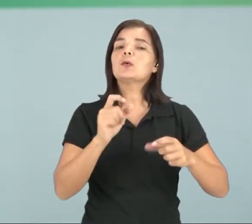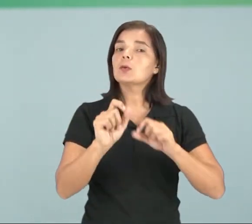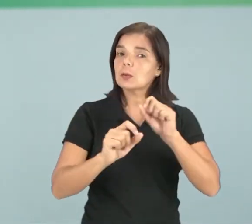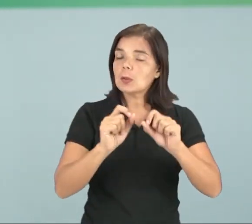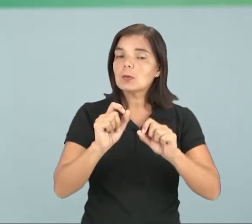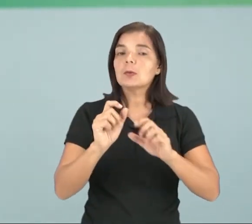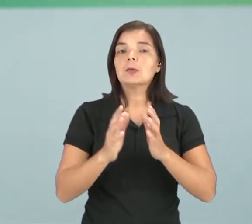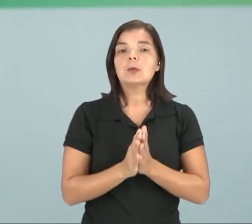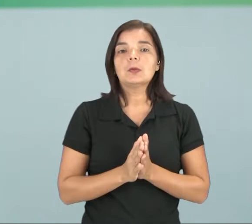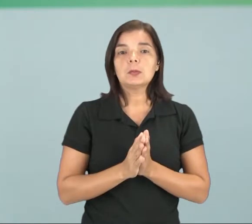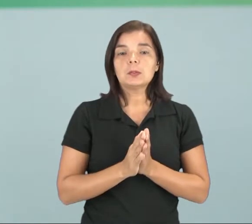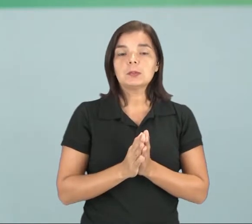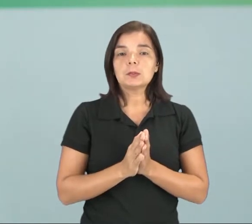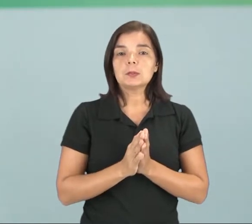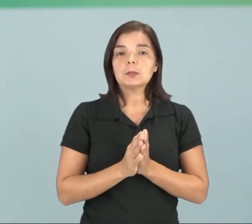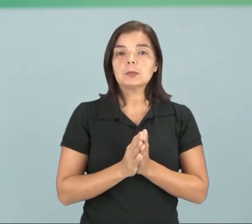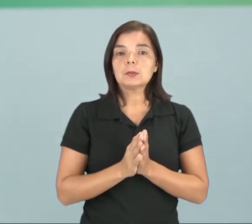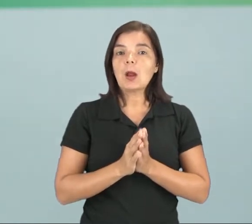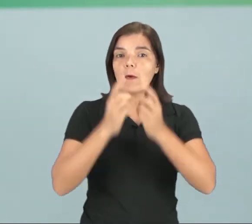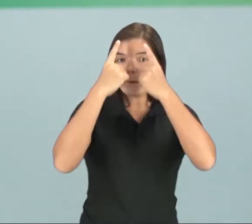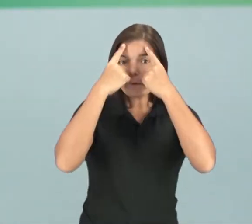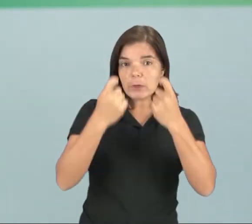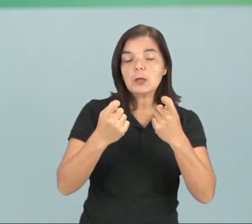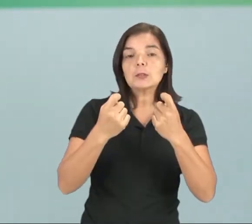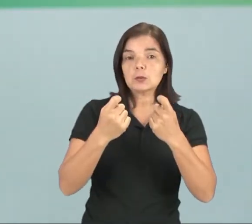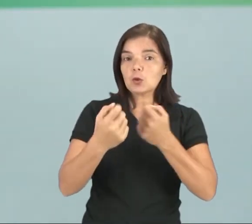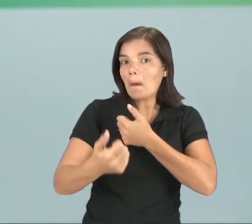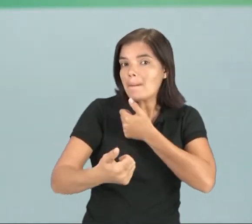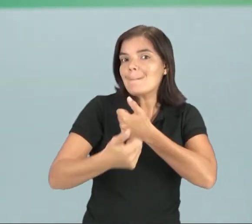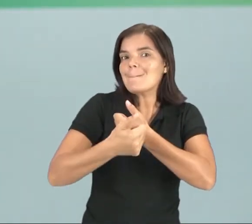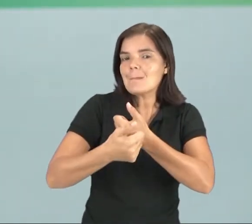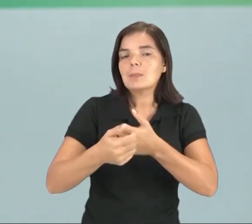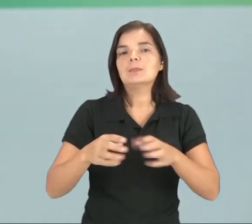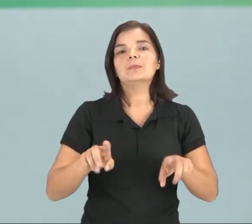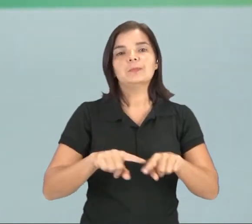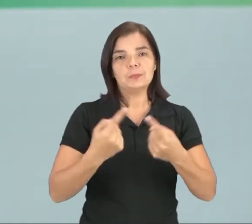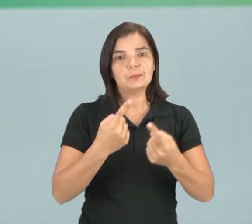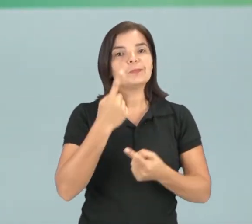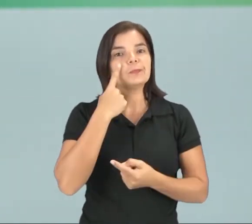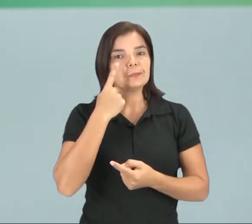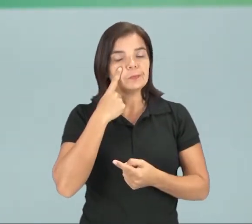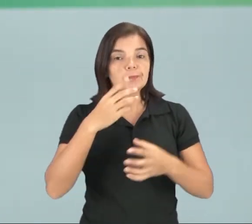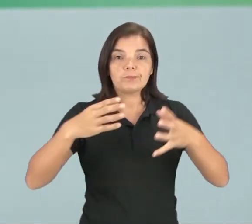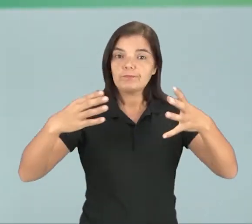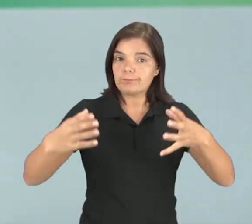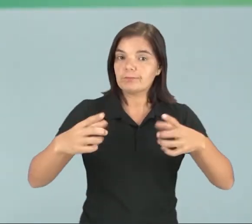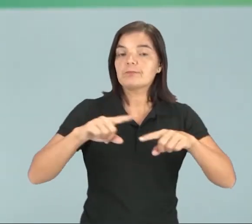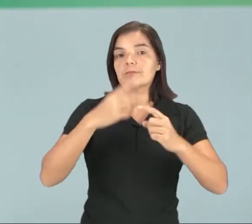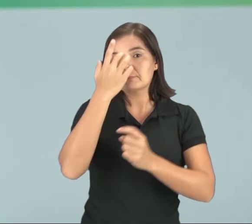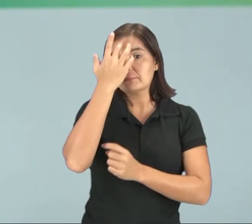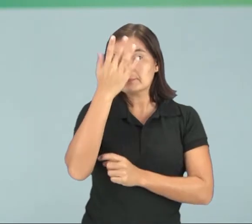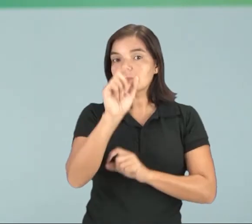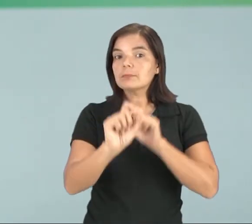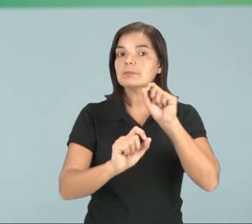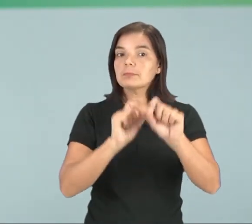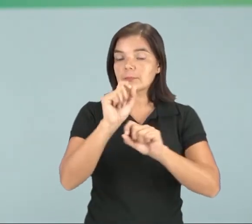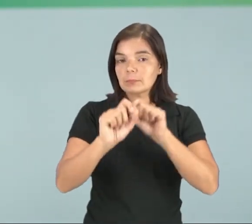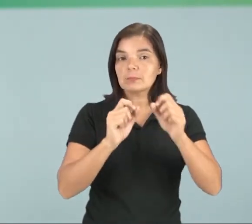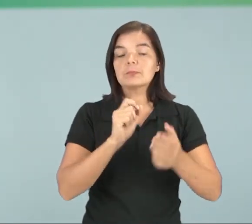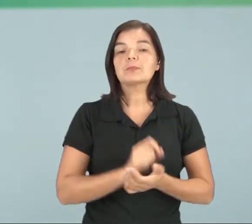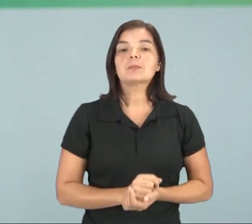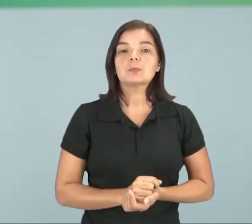dificultaria essa questão da violência, de se chegar muito próximo, tendo em vista que a bola era grande, seria mais fácil